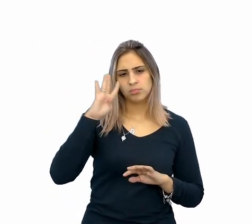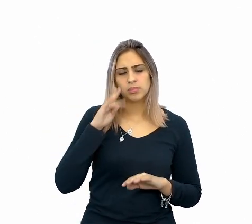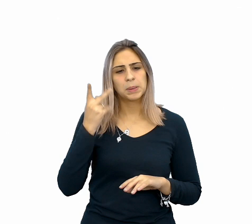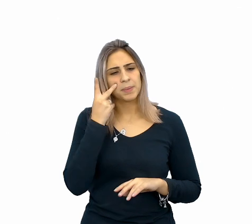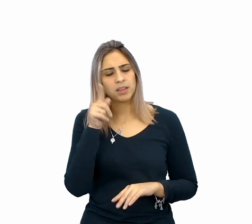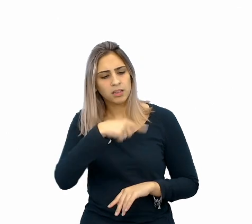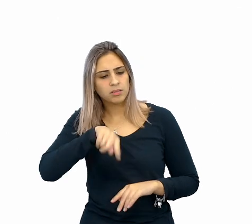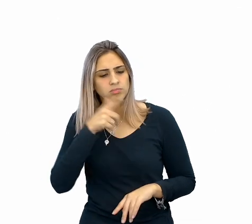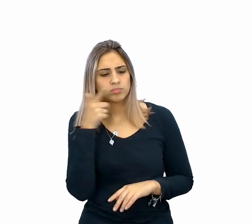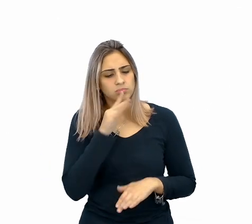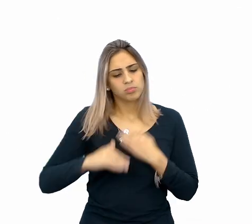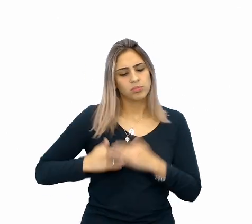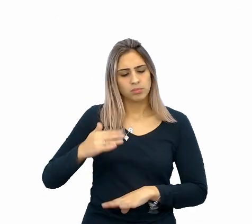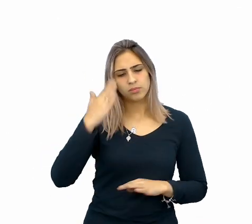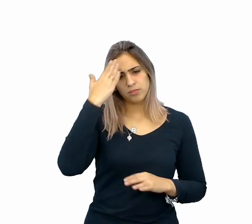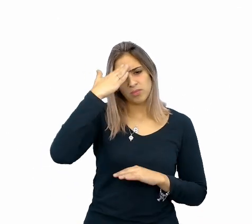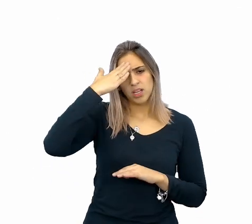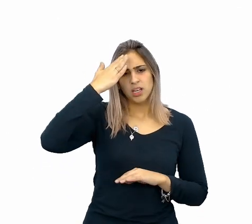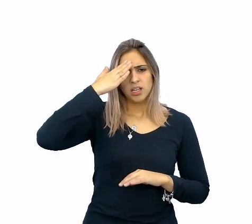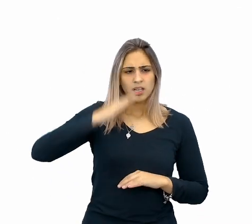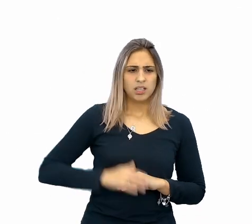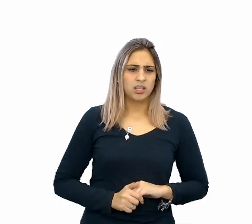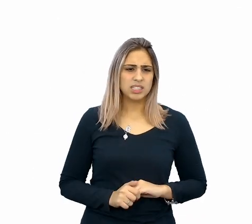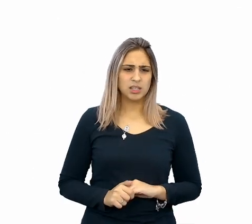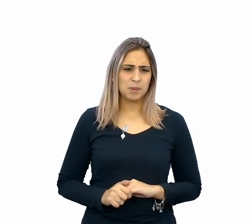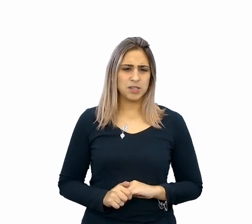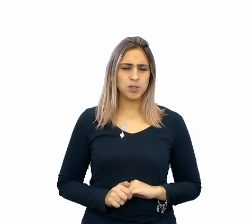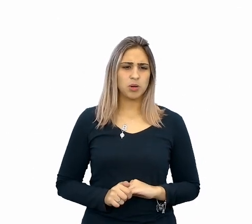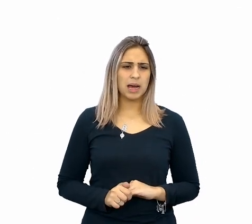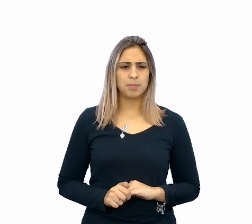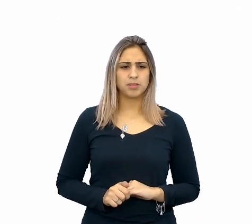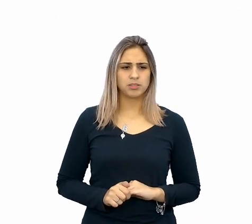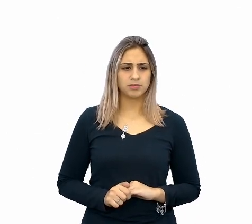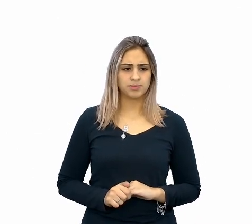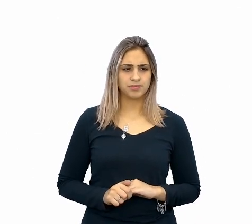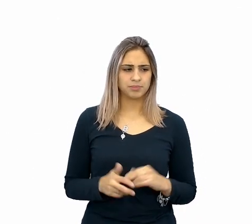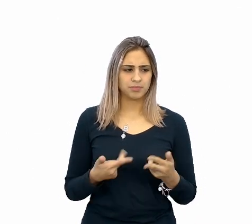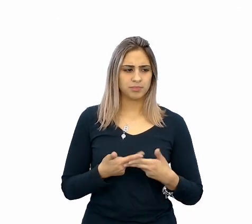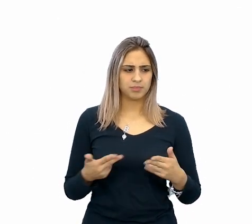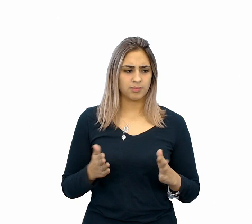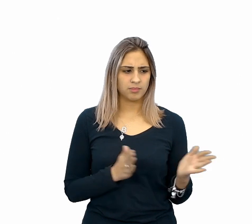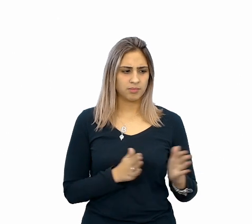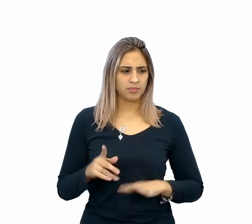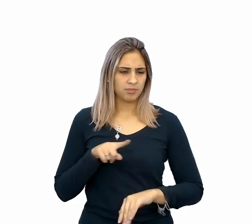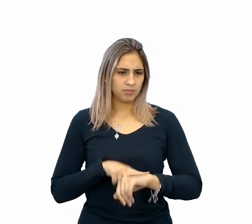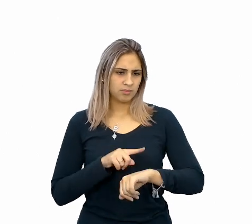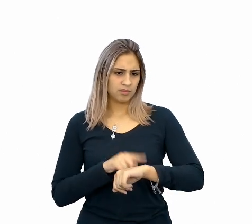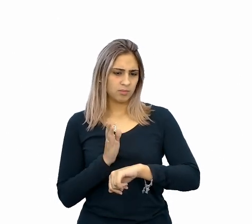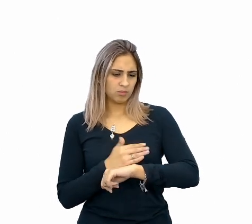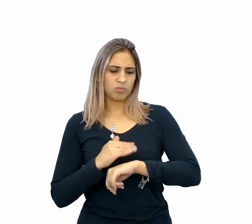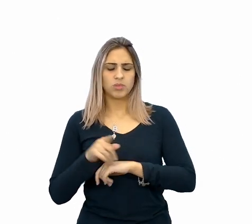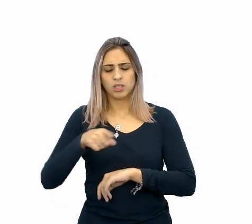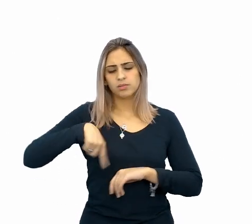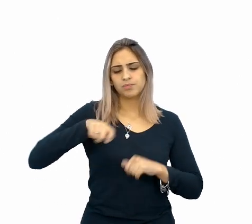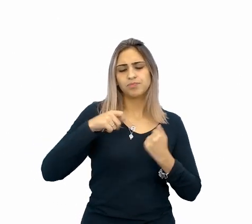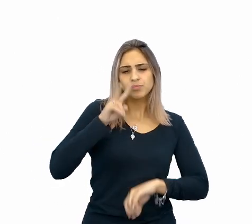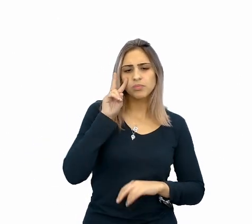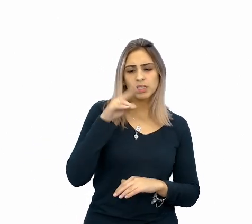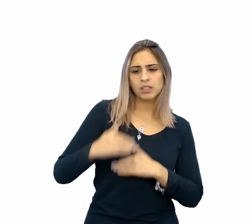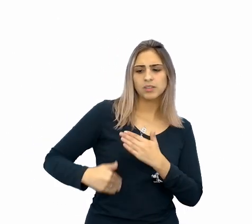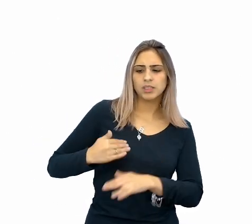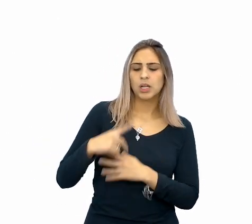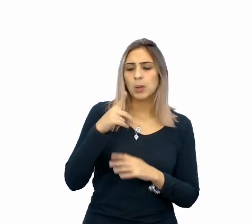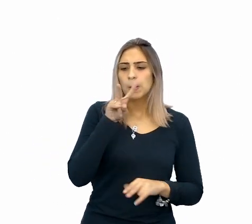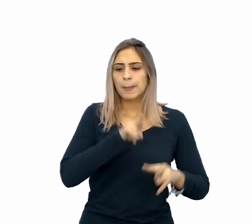eles avancem nos saberes sobre sobre o sistema de escrita. E esses momentos, eles devem prever